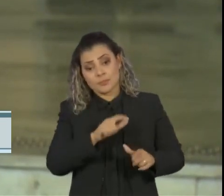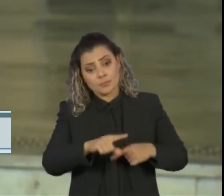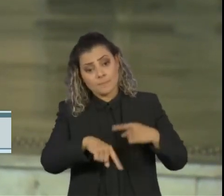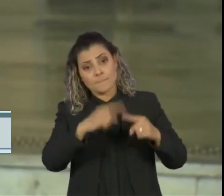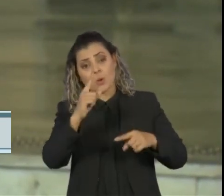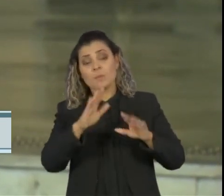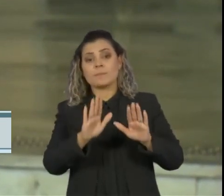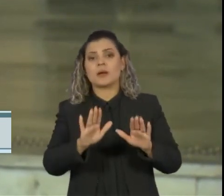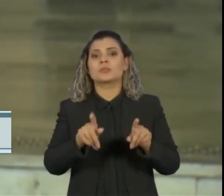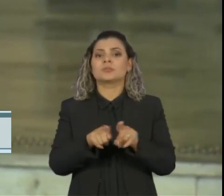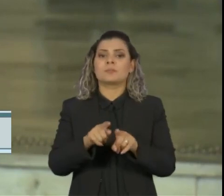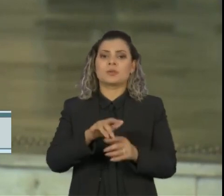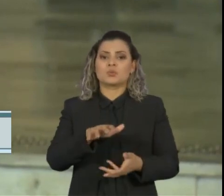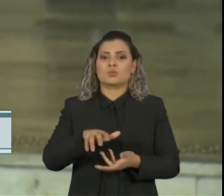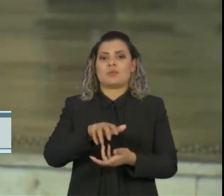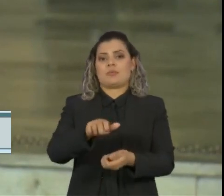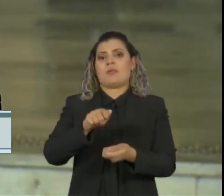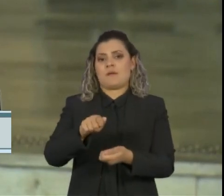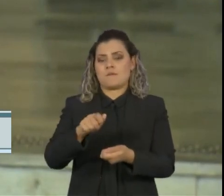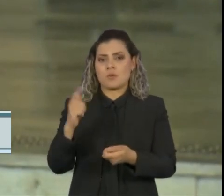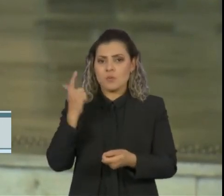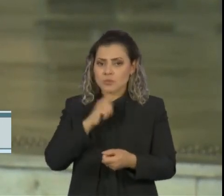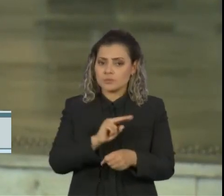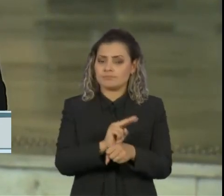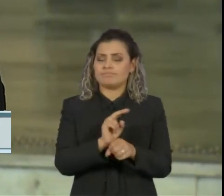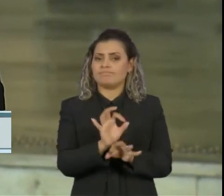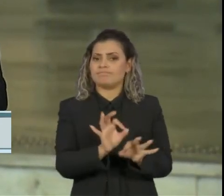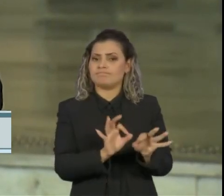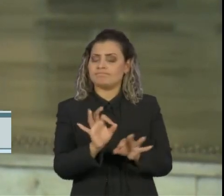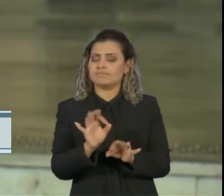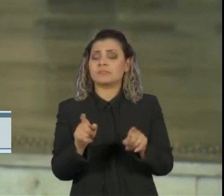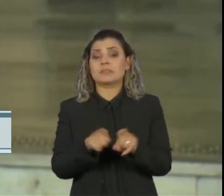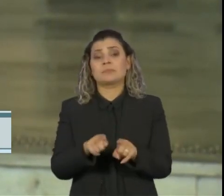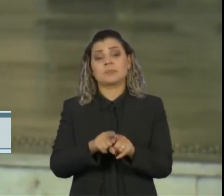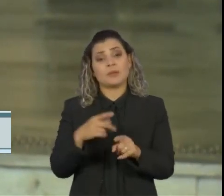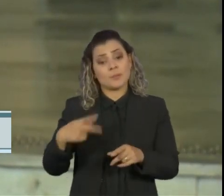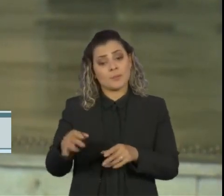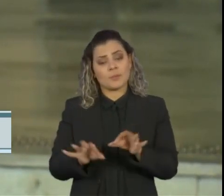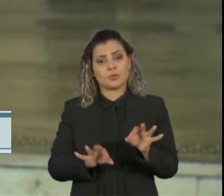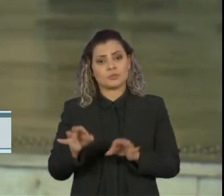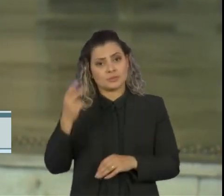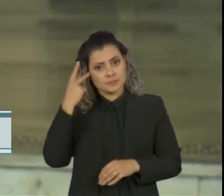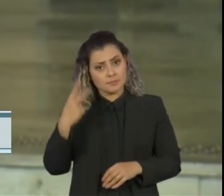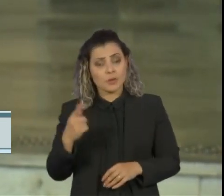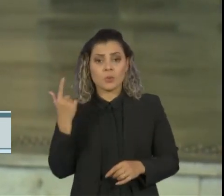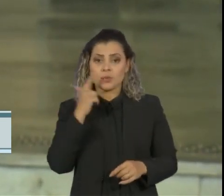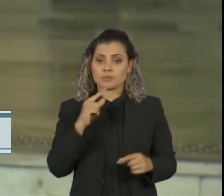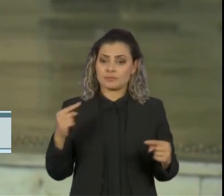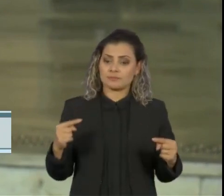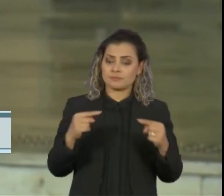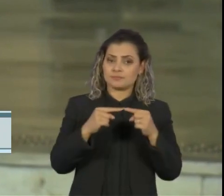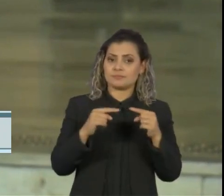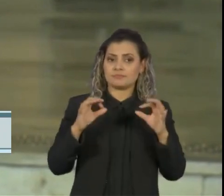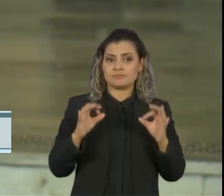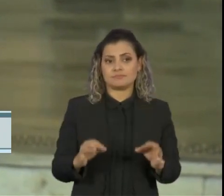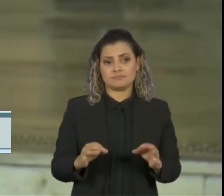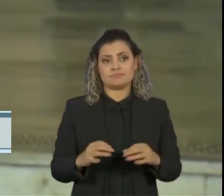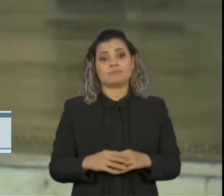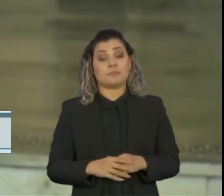mais sustentado possível, e o Plano São Paulo ele traz justamente essa combinação, essa